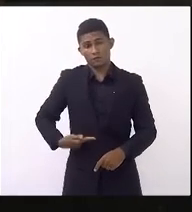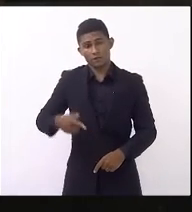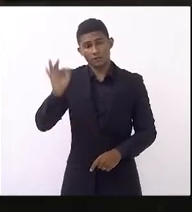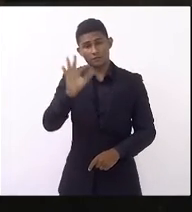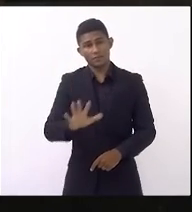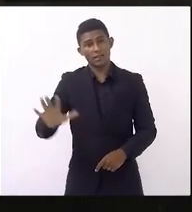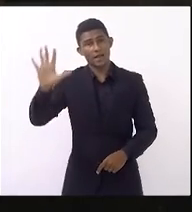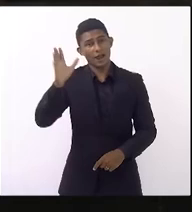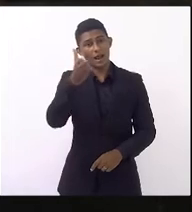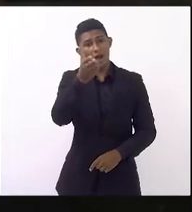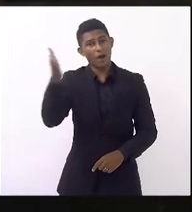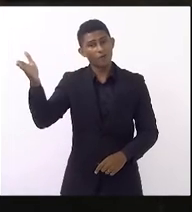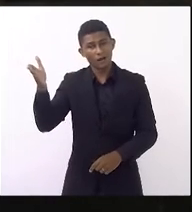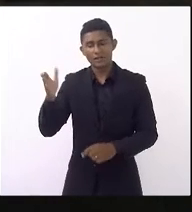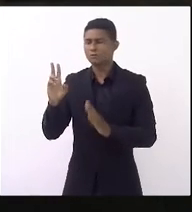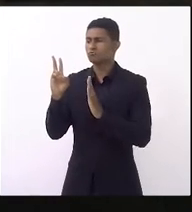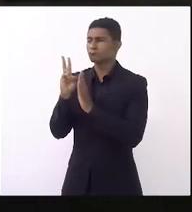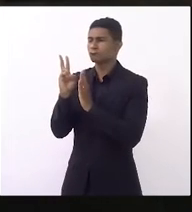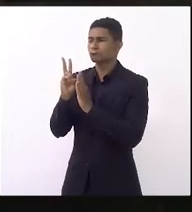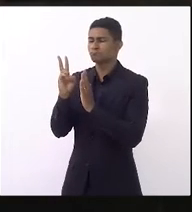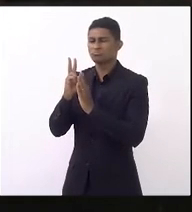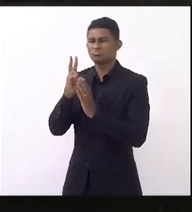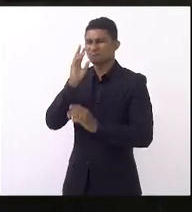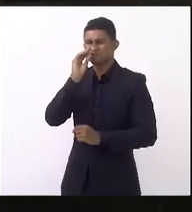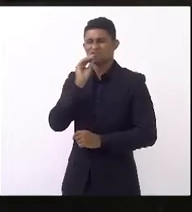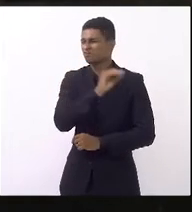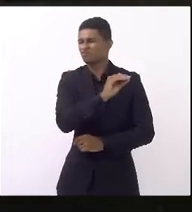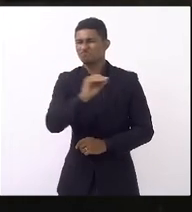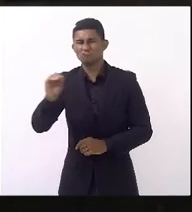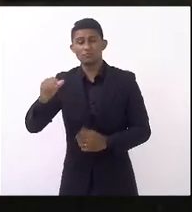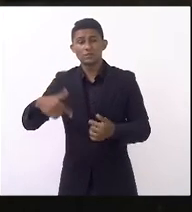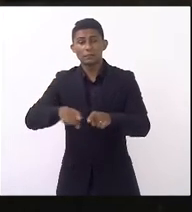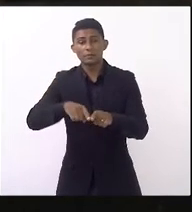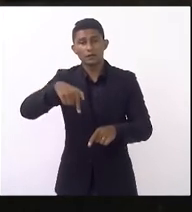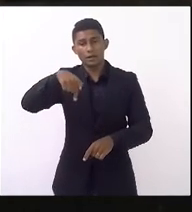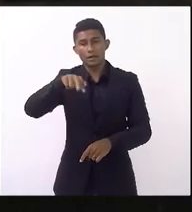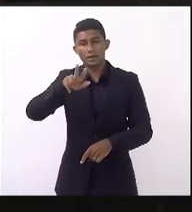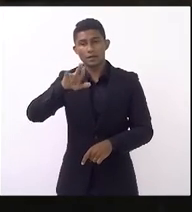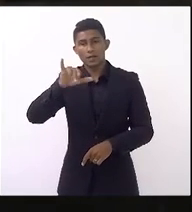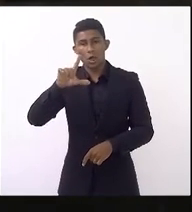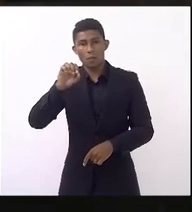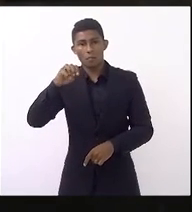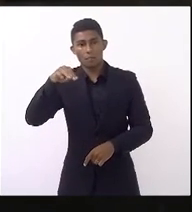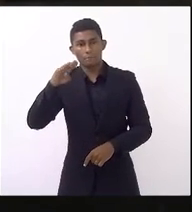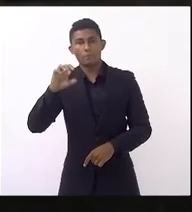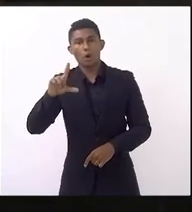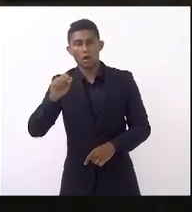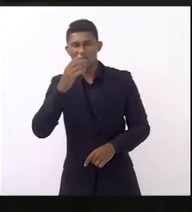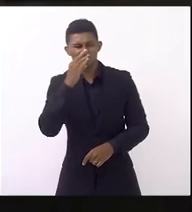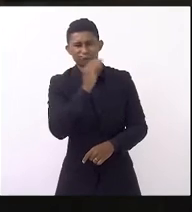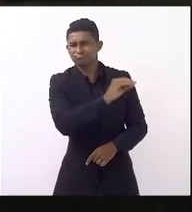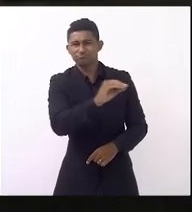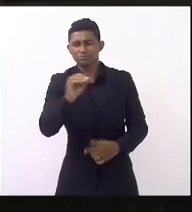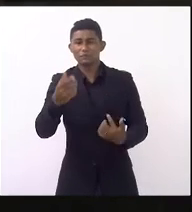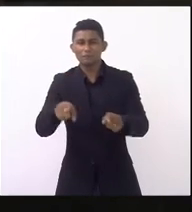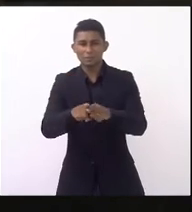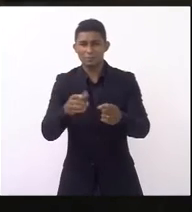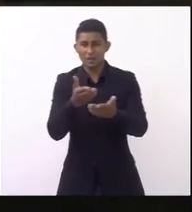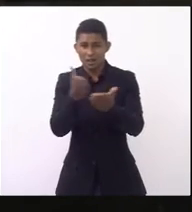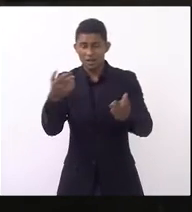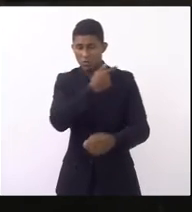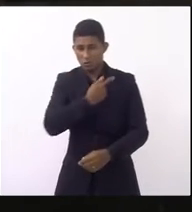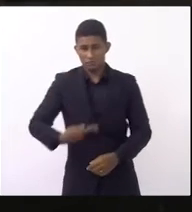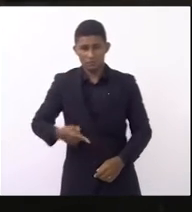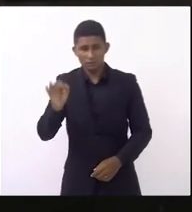as terras indígenas, quilombolas, caiçaras, e também de incentivar, inclusive, diversos ataques